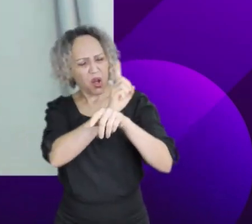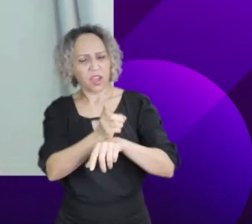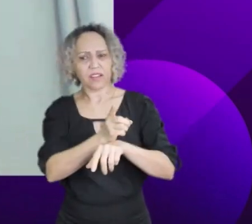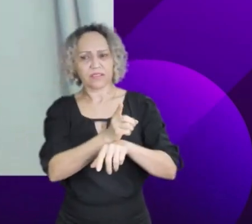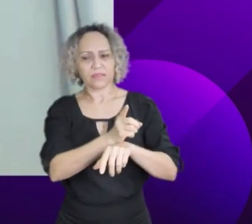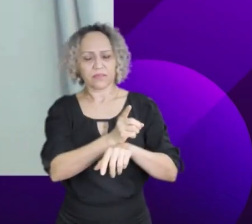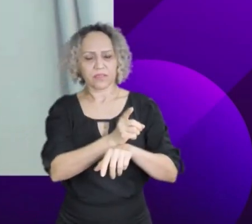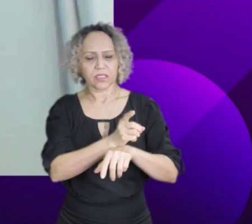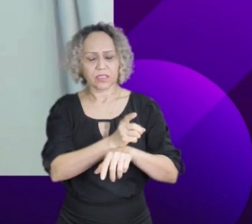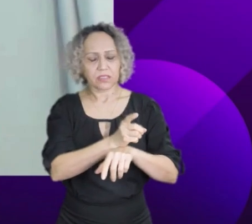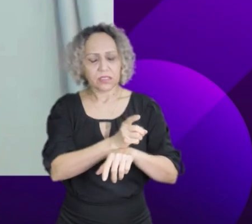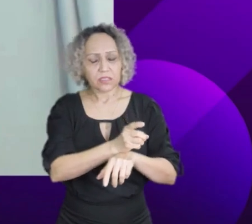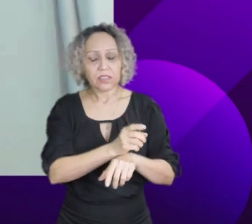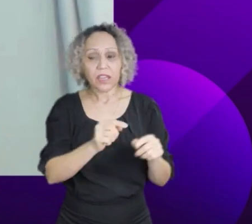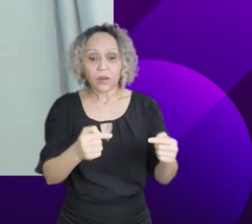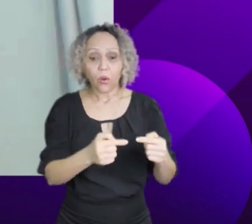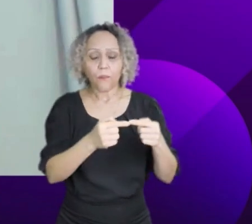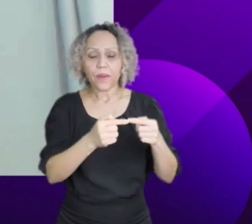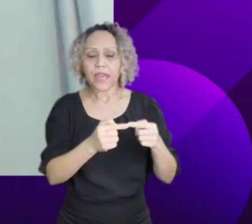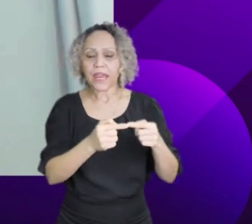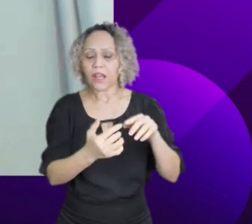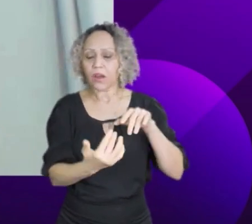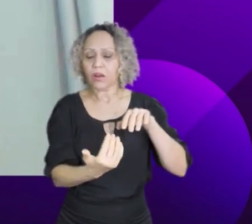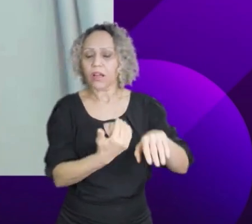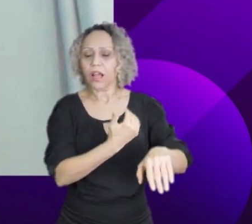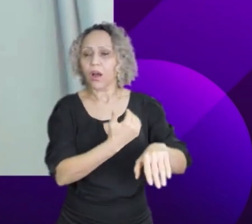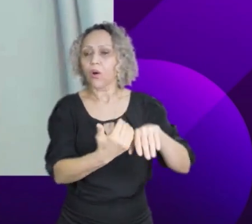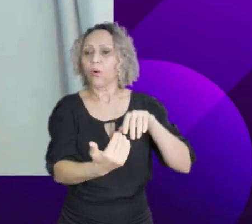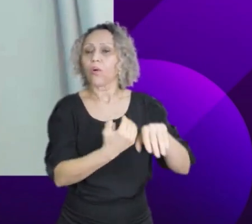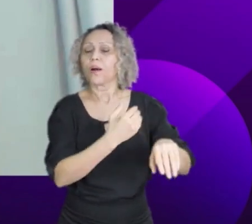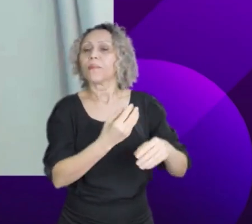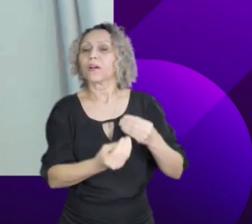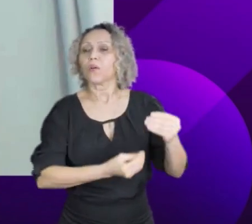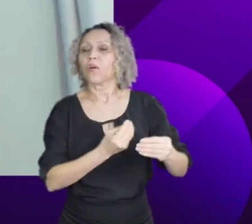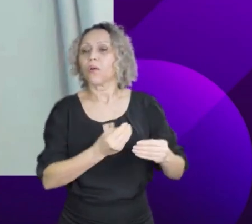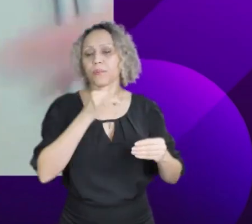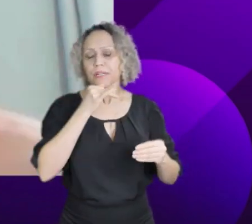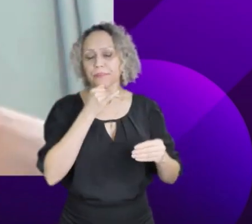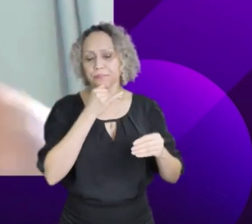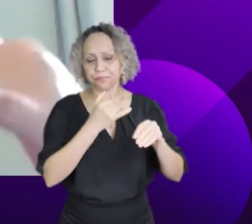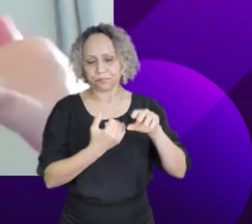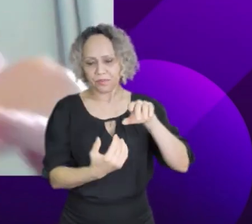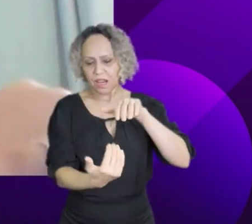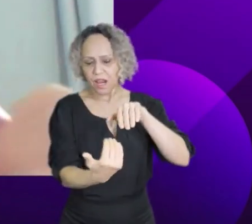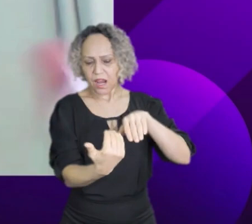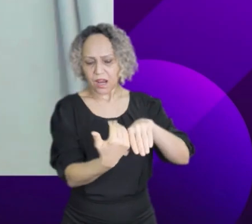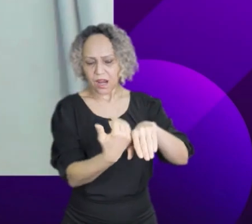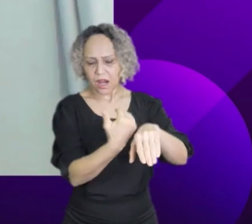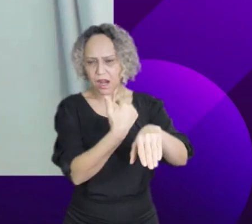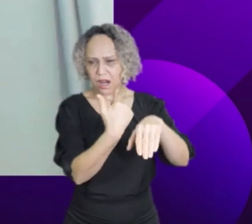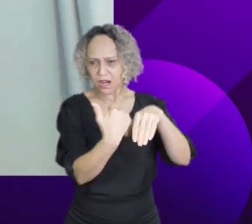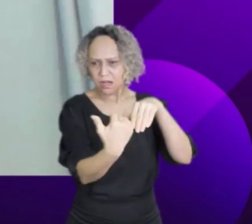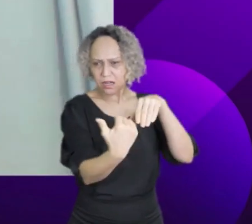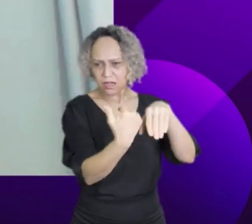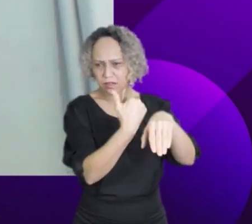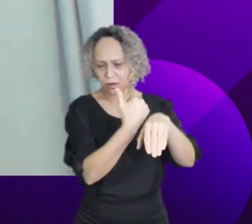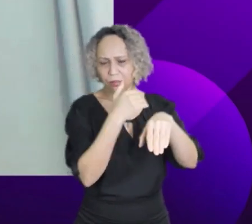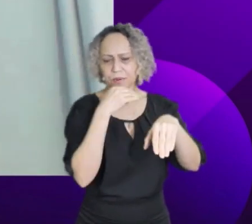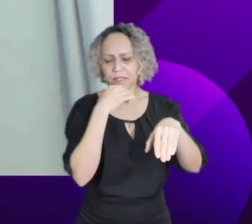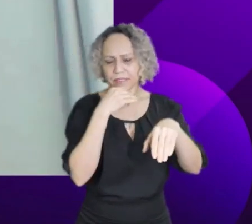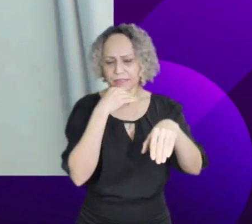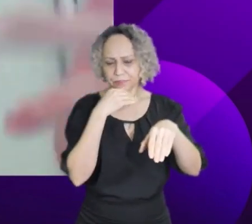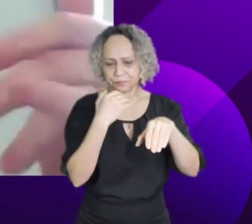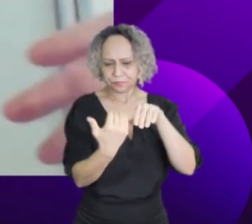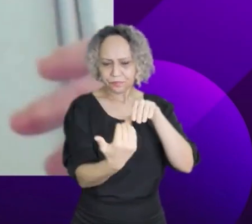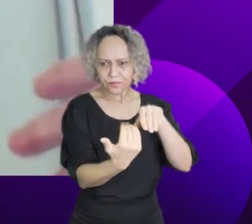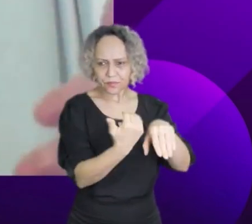na via, mas também pelo capeamento da via, né? Porque quando você tem uma via que é de paralelepípedo, por exemplo,